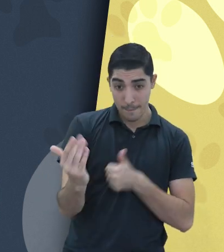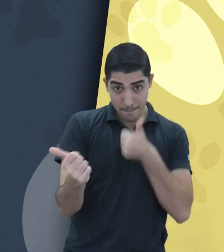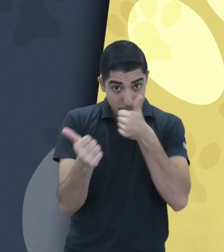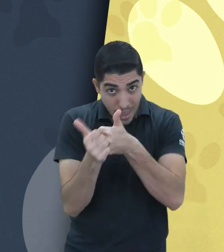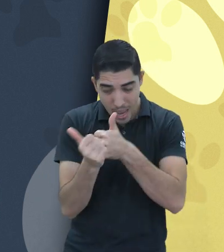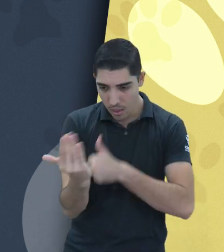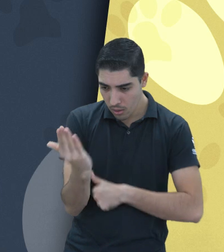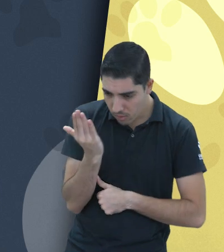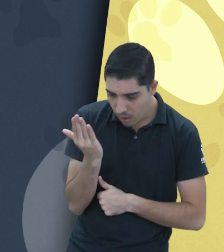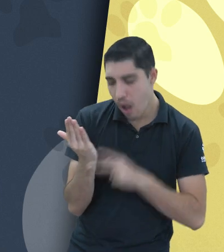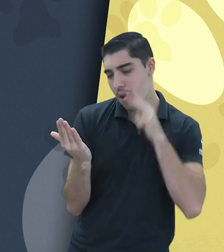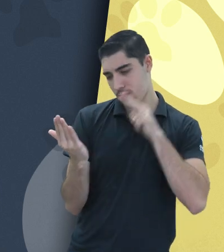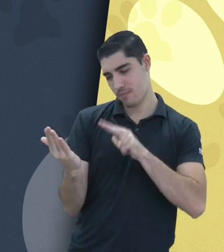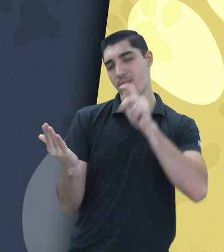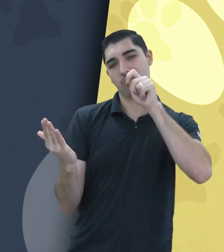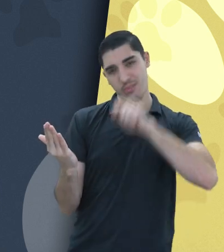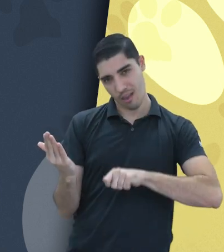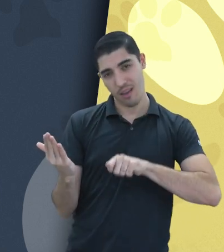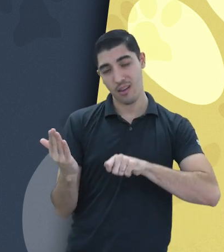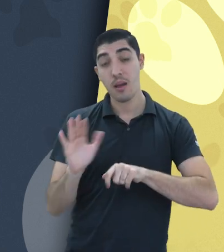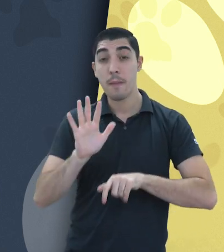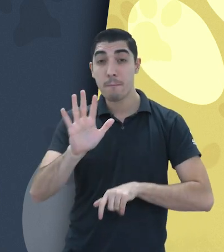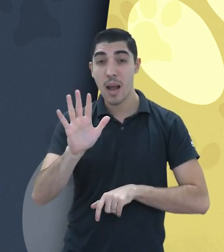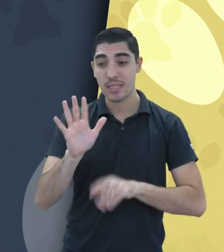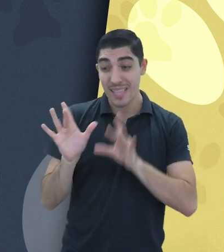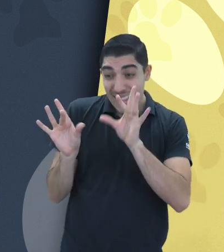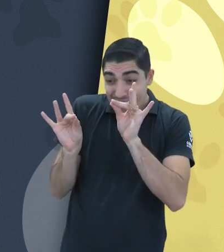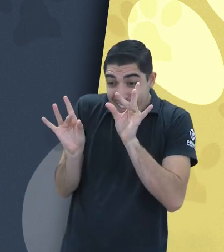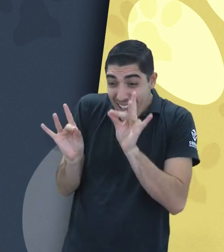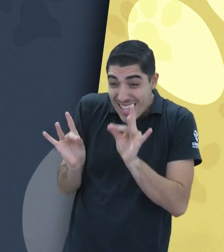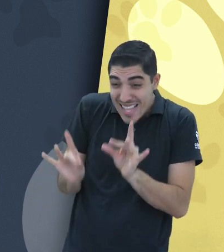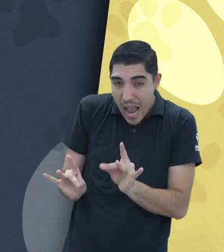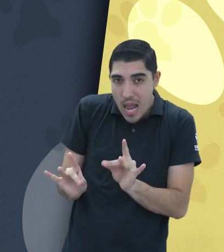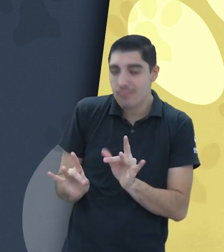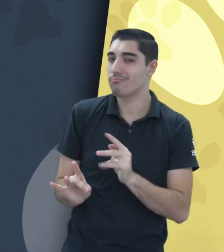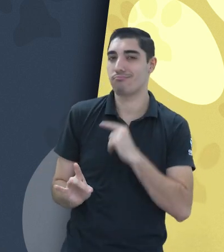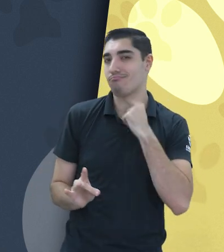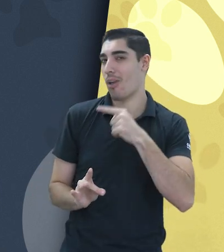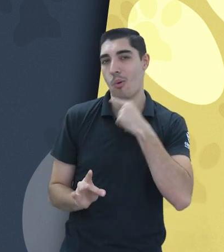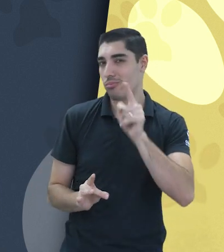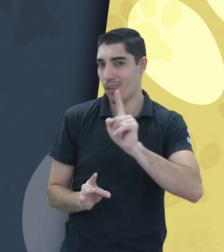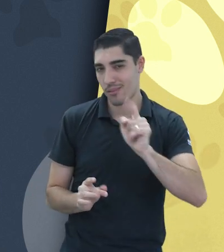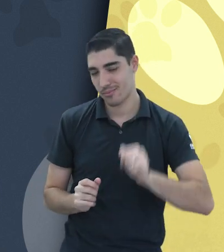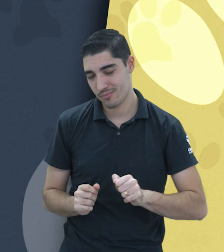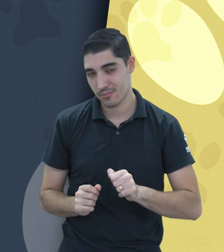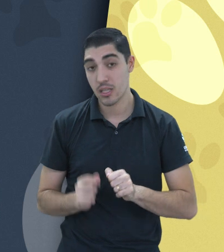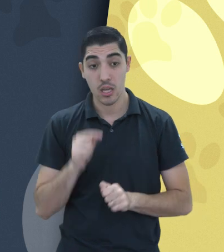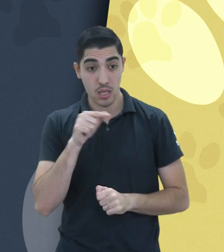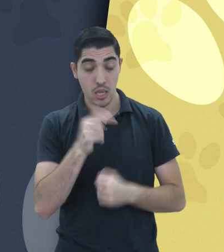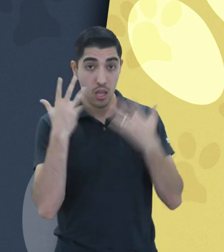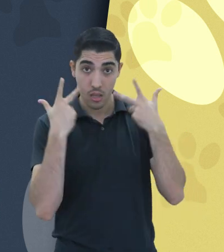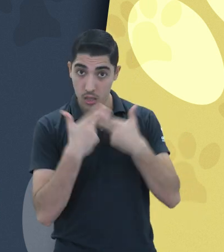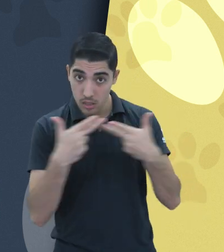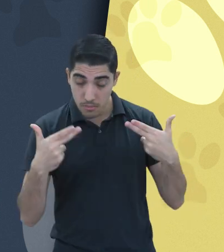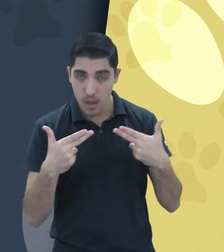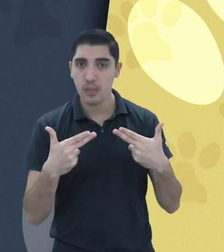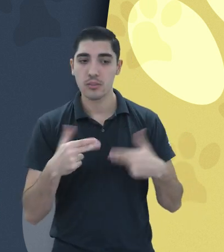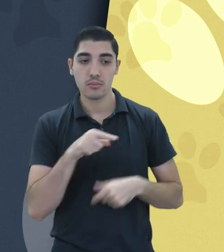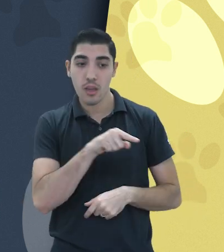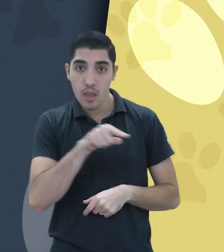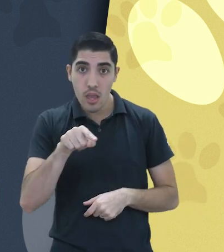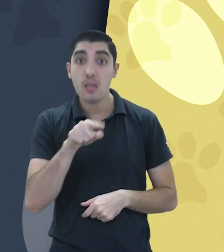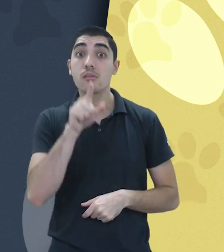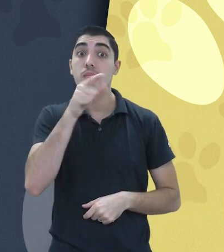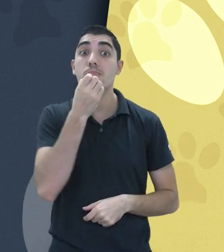enxergam bem, só que ainda assim, sem perceber os detalhes mais finos. Além disso, os pets são